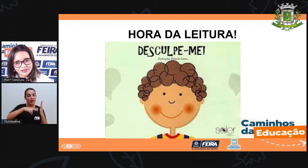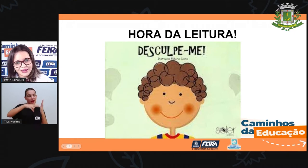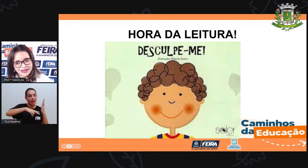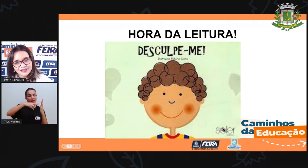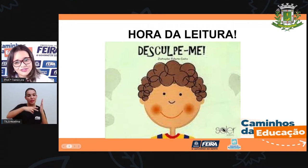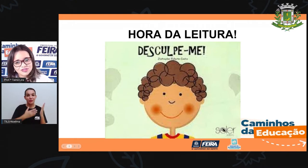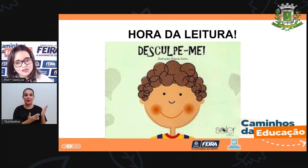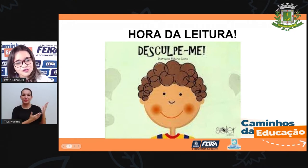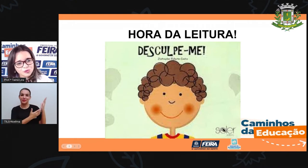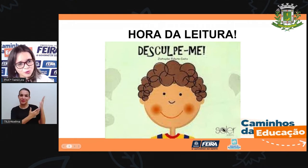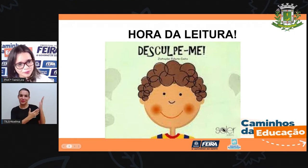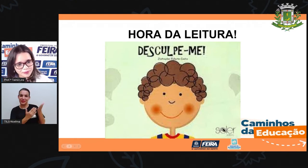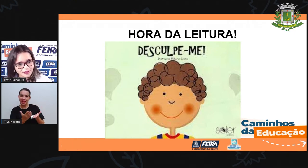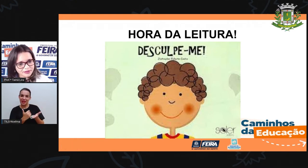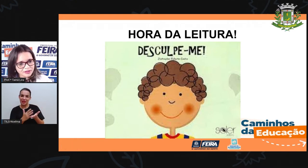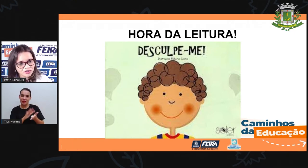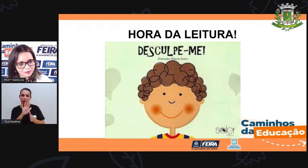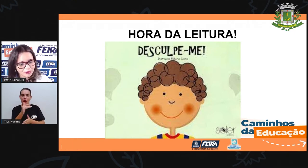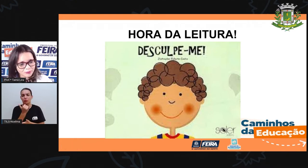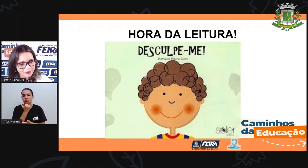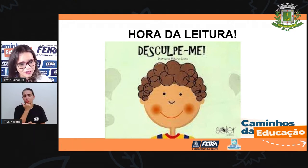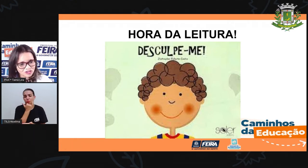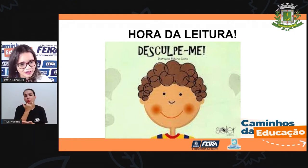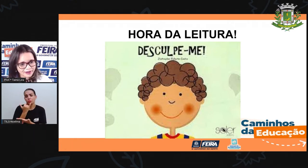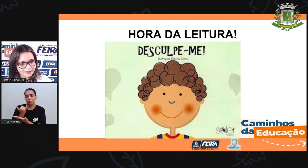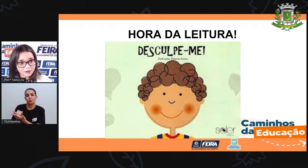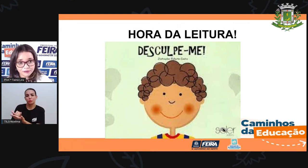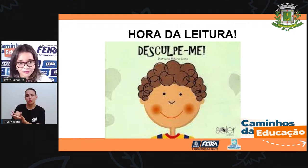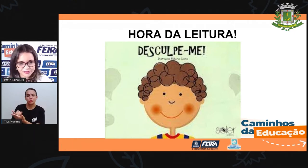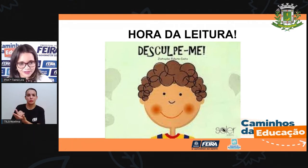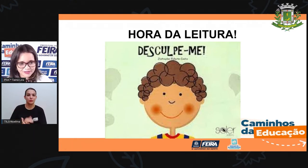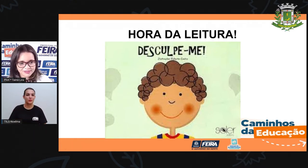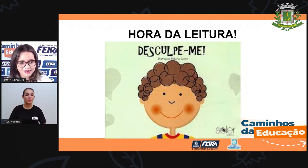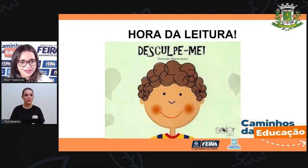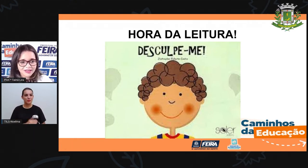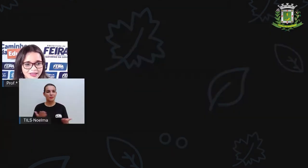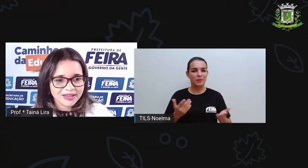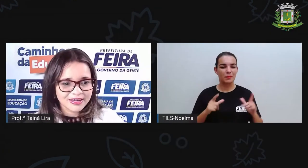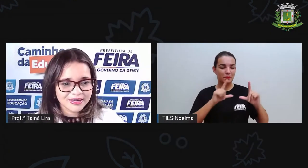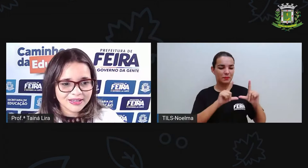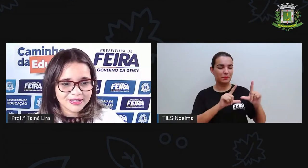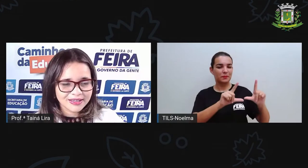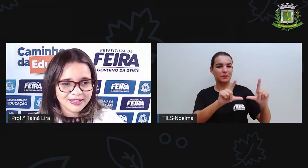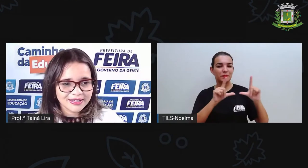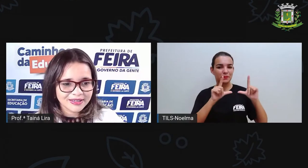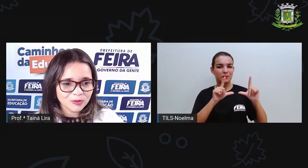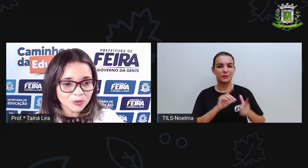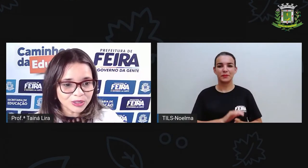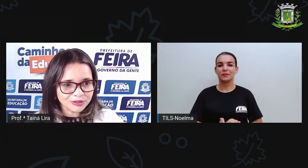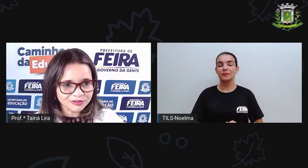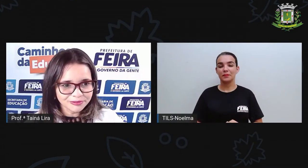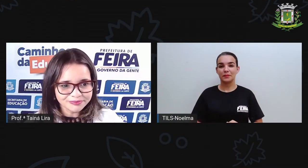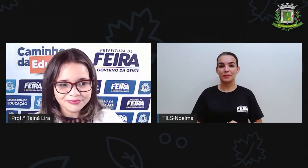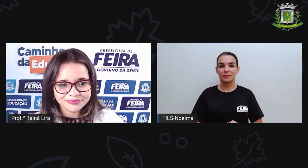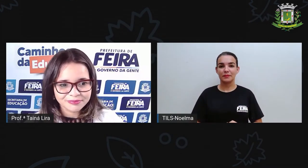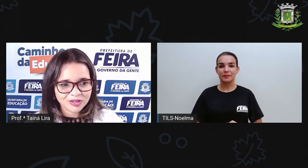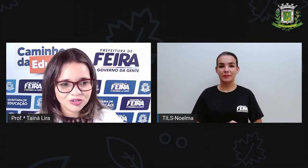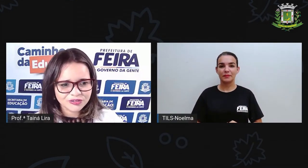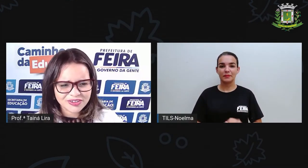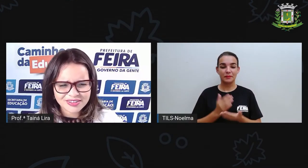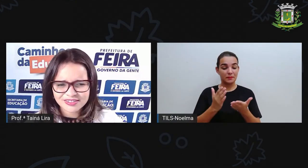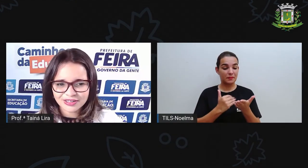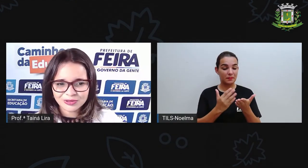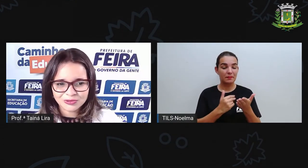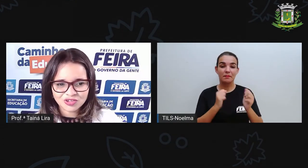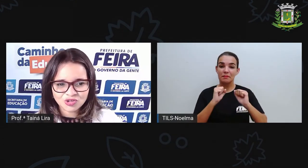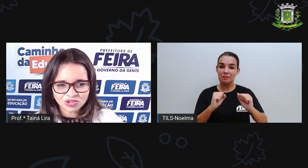livro, tá? Desculpe-me, deixa a Pró compartilhar aqui com vocês o livro para a